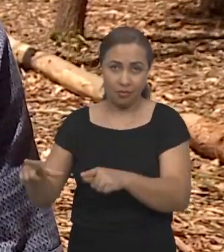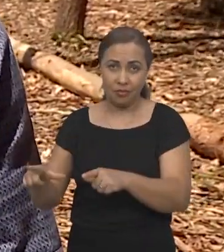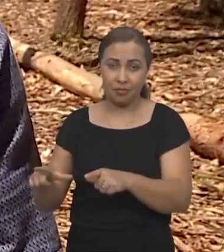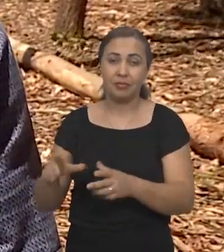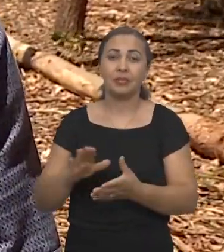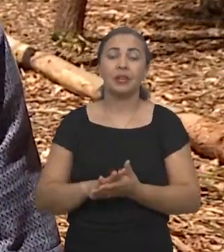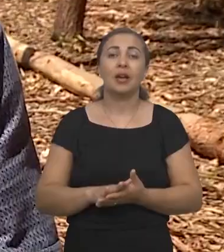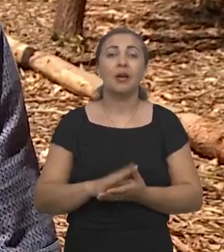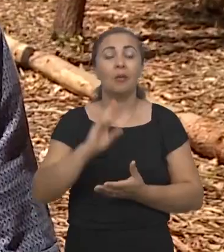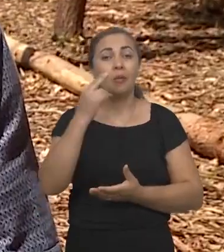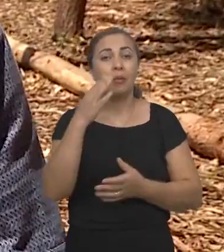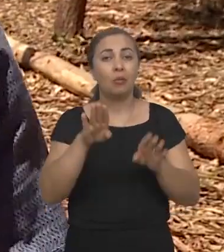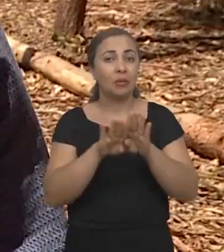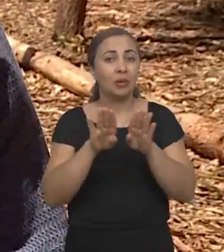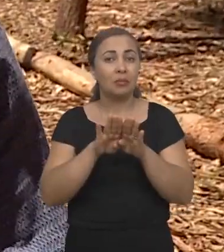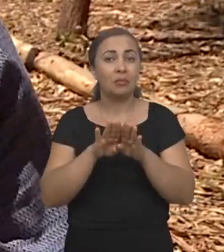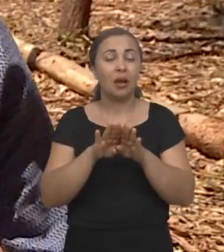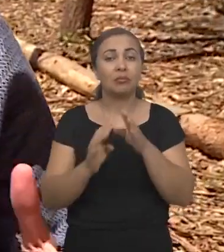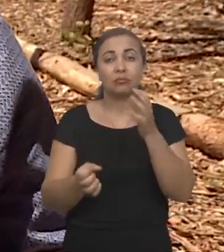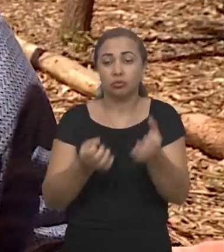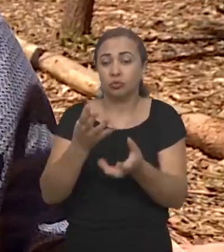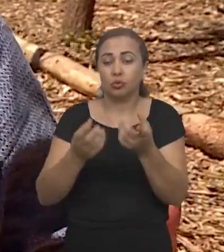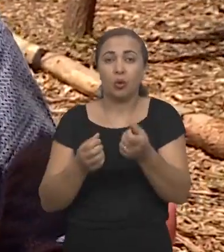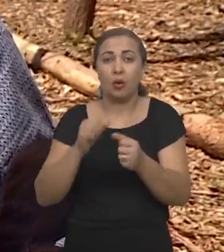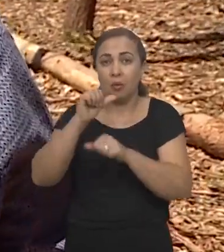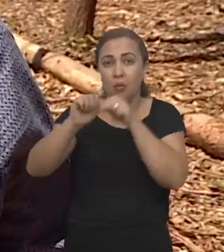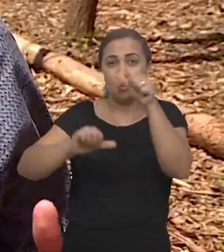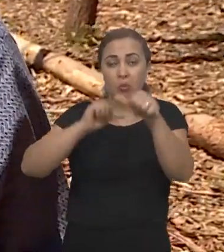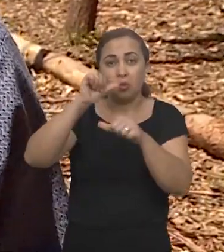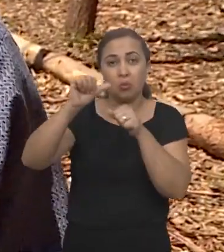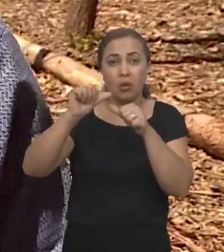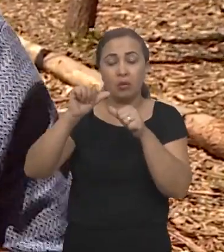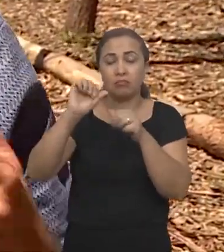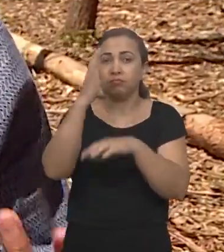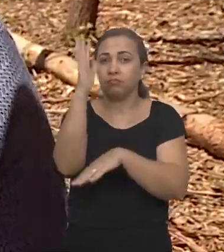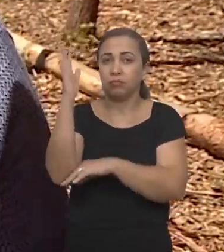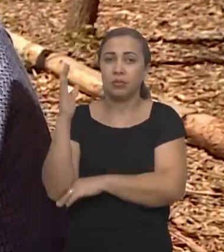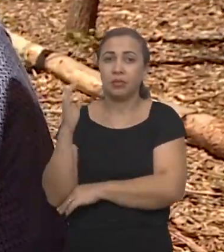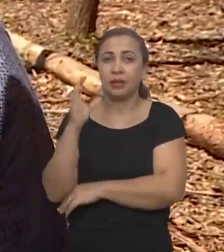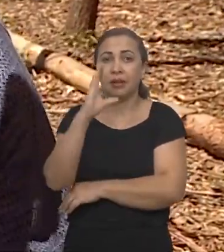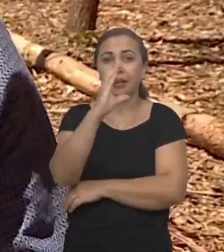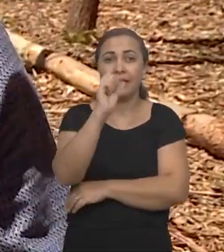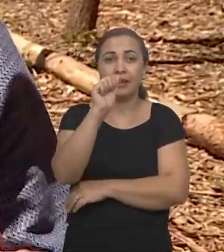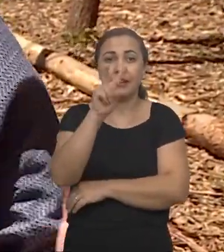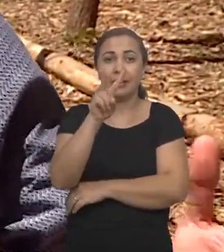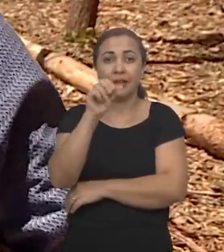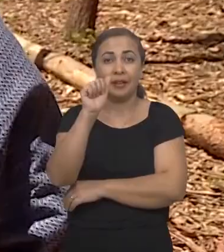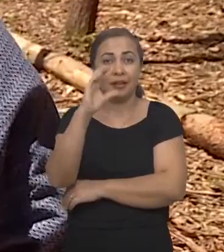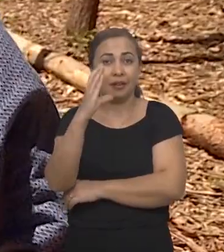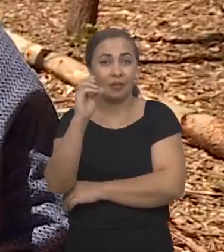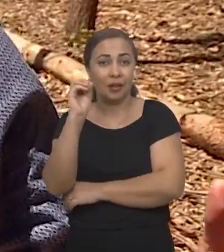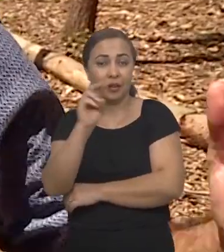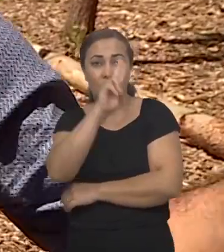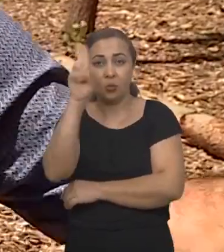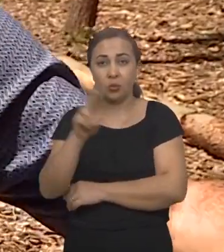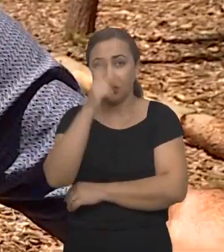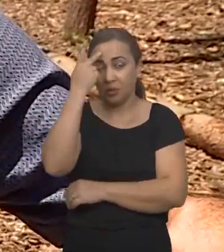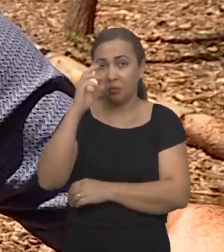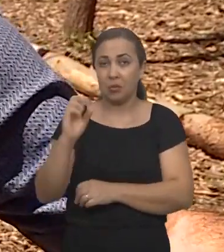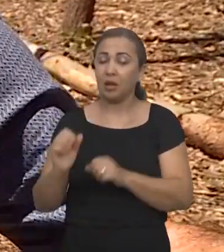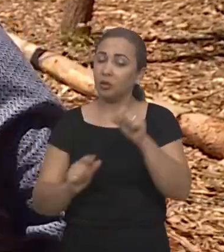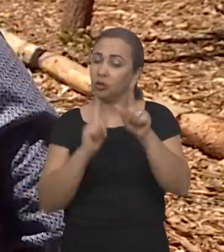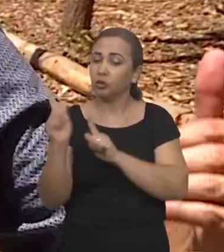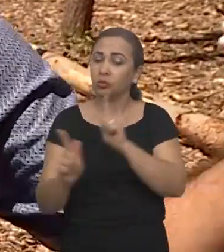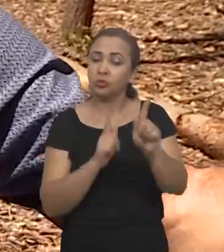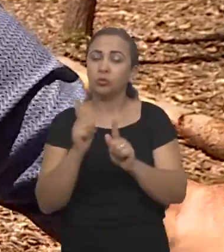as ceramistas, e também para as indústrias que vão transformar essa madeira em cavaco. E aí usando esse cavaco para